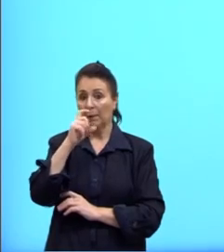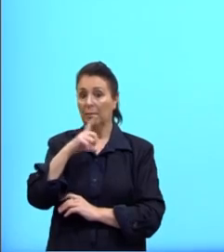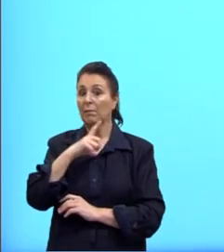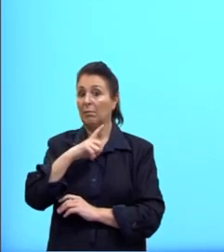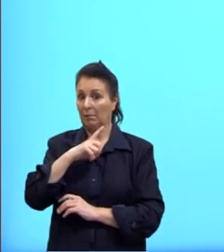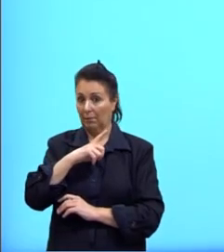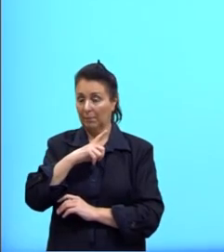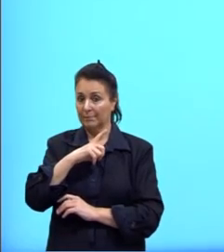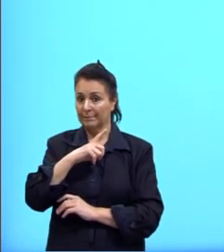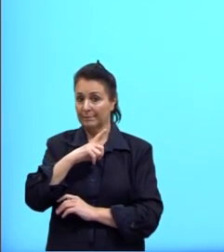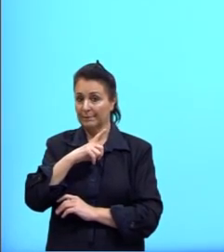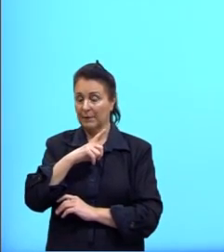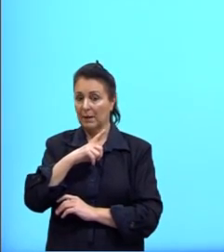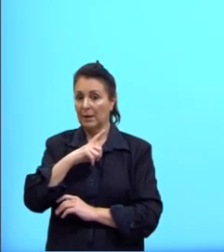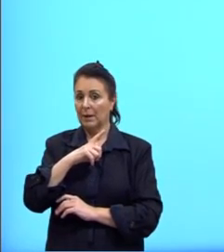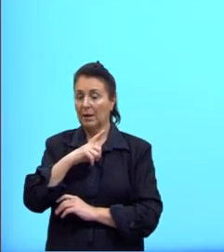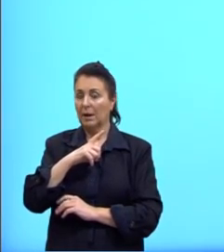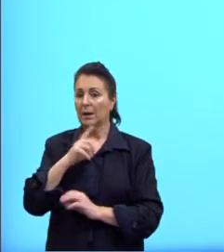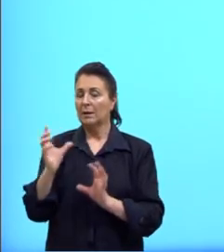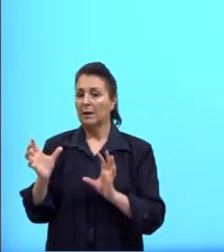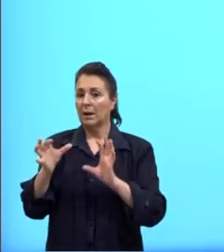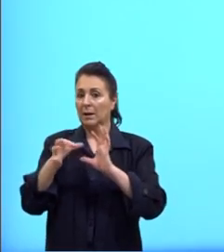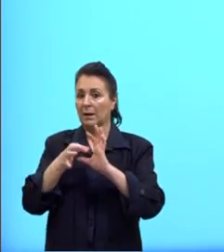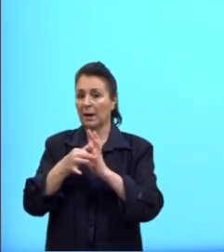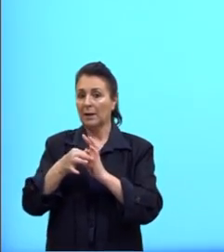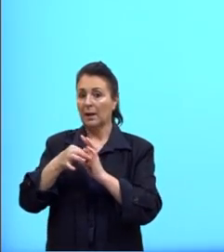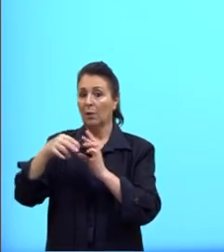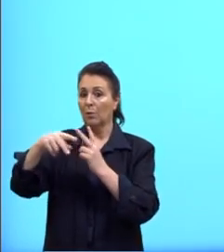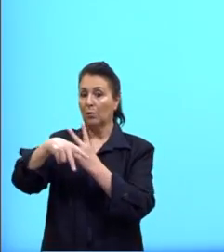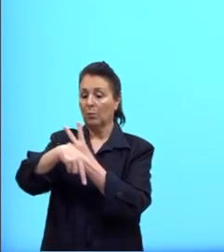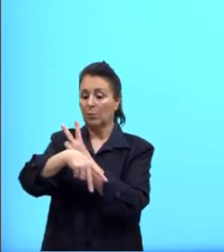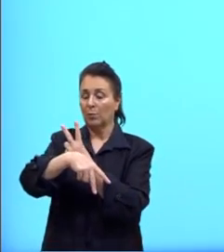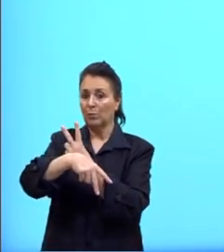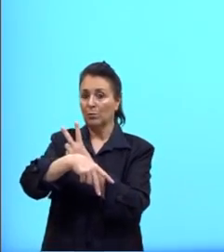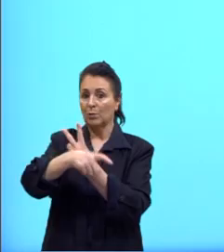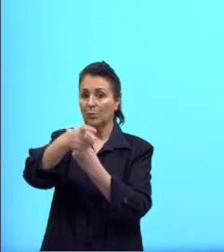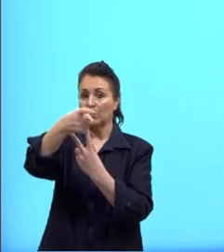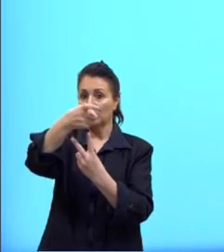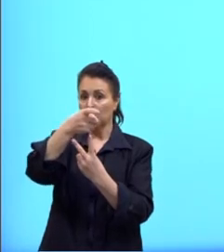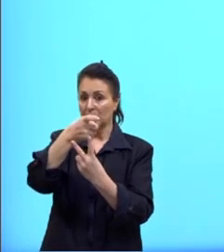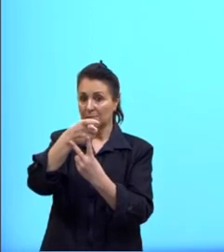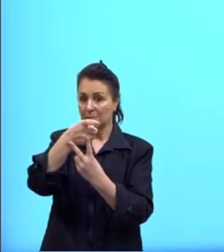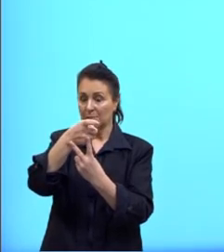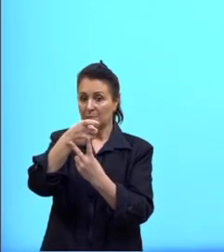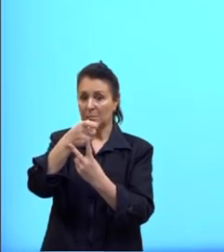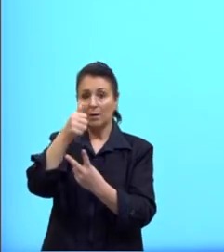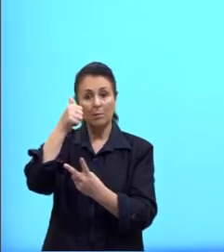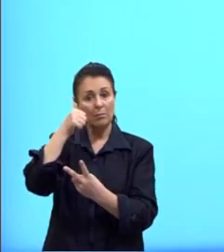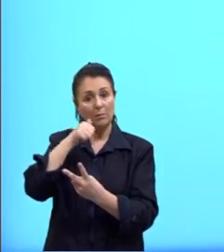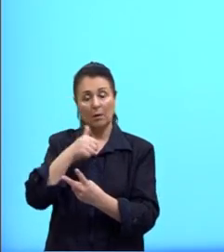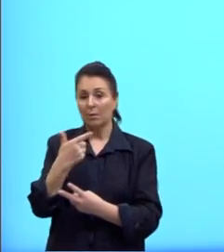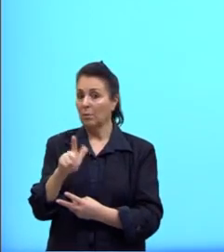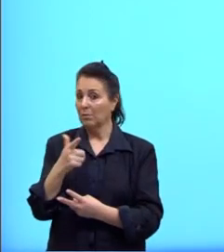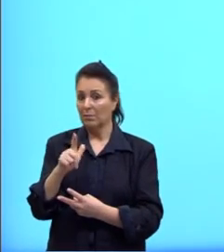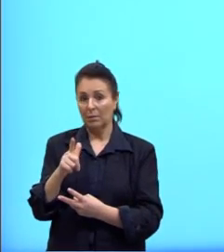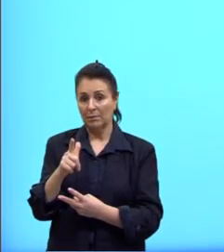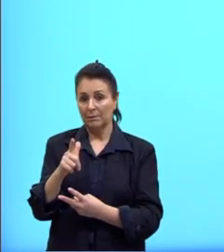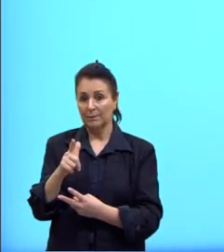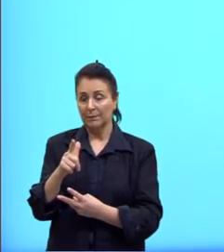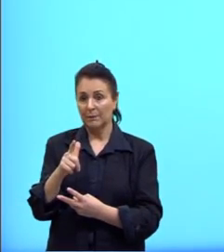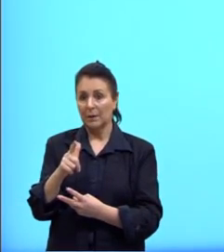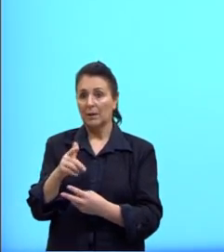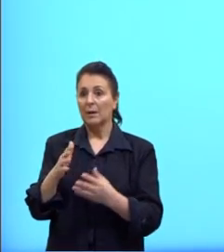hemofilia então eu não fui ligada ao cromossomo x e a mulher não tem eu ofe lia Então